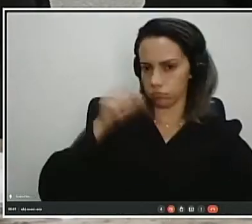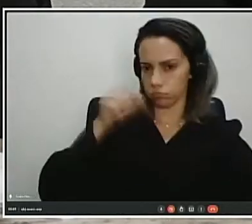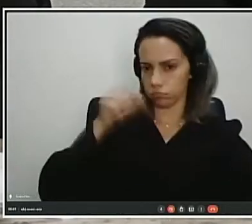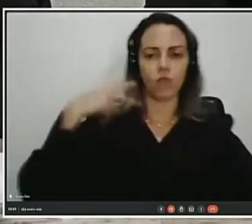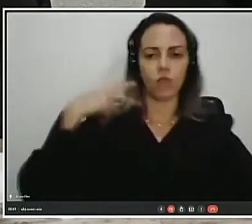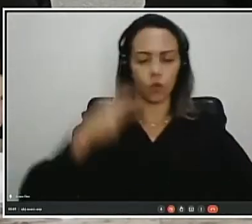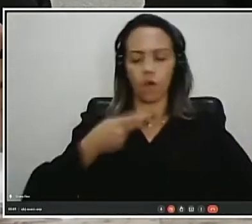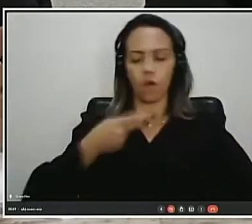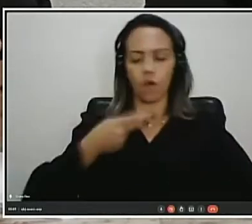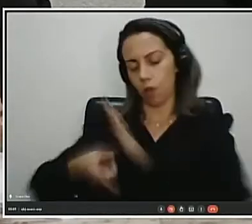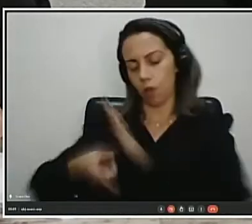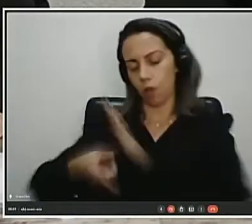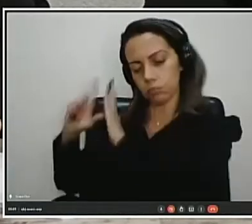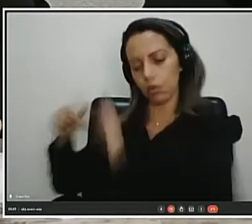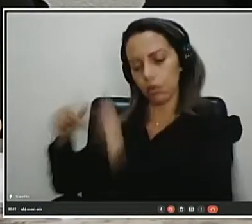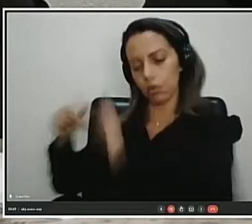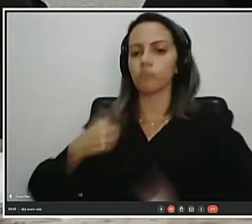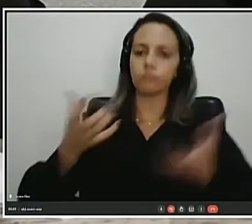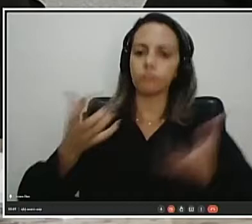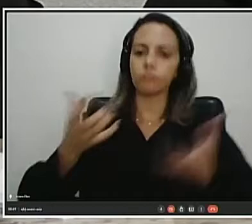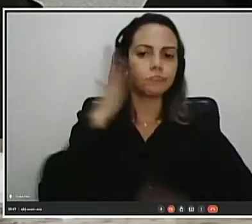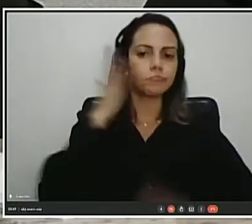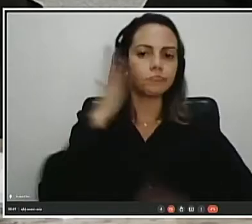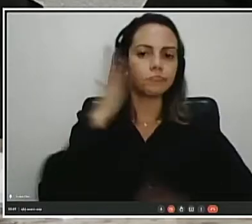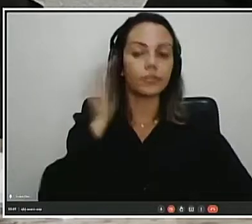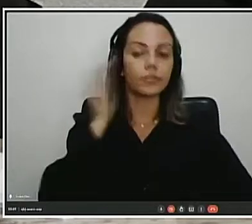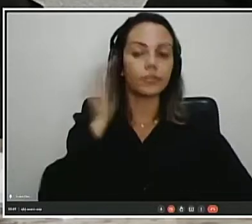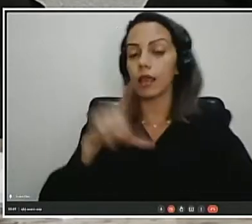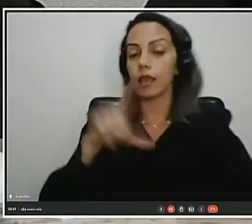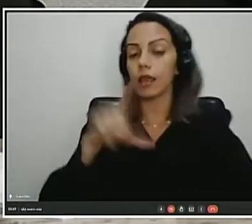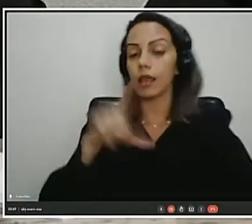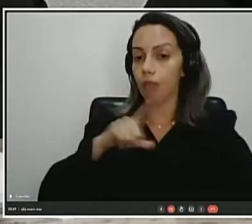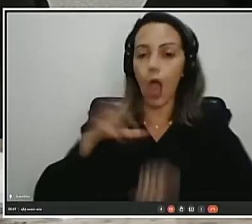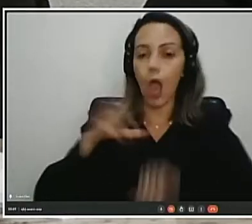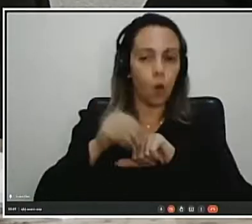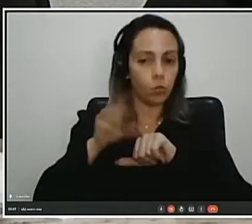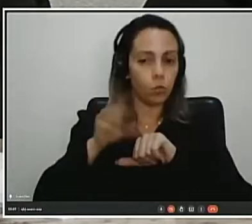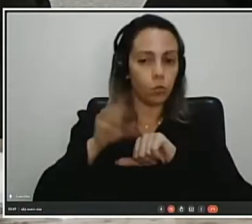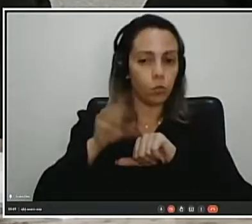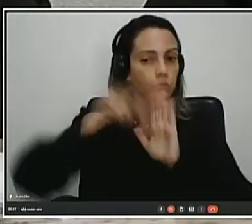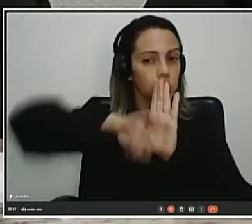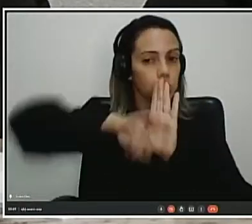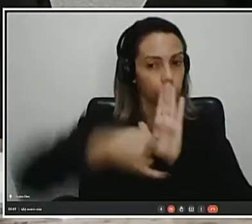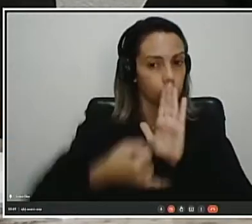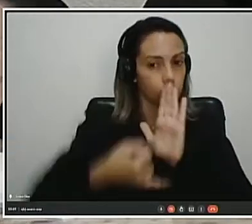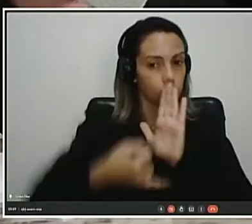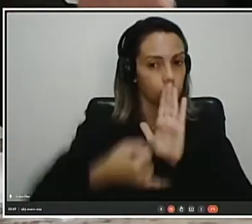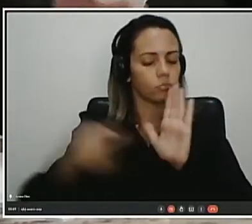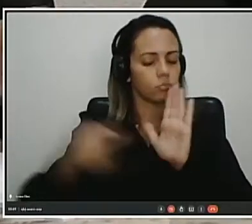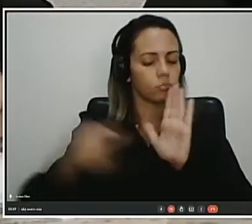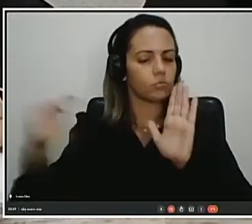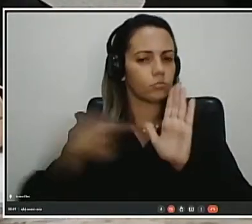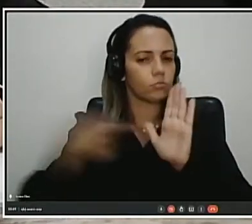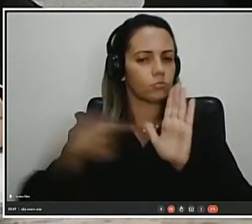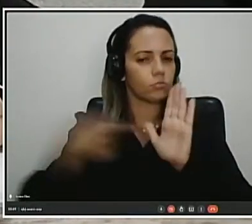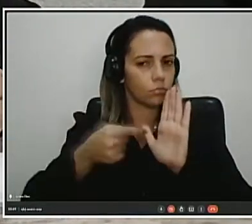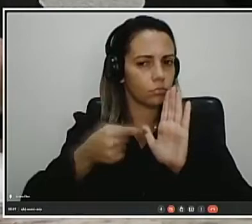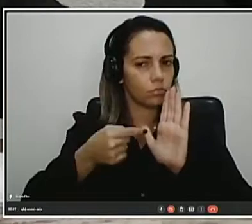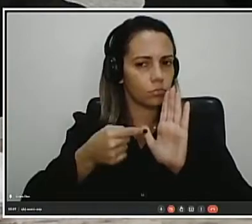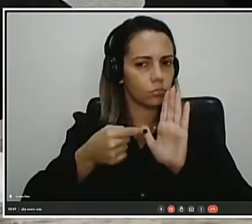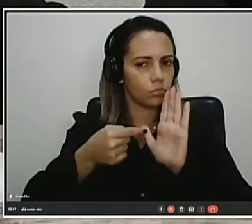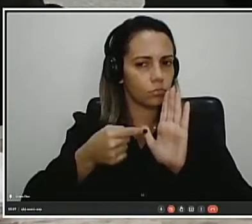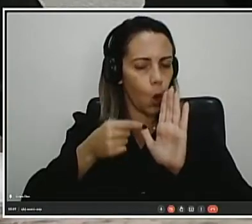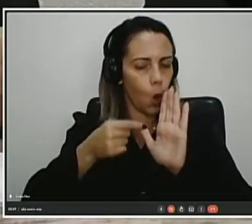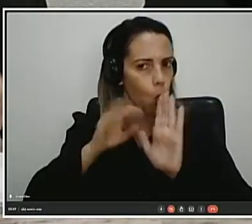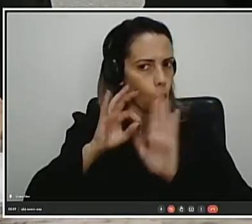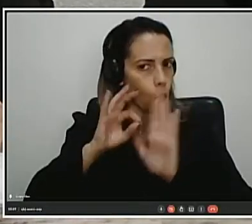aqui. Eu até gostaria de saber se tem conhecimento do projeto, certo? Do projeto da íntegra, né? Não só dizer,